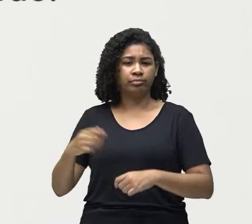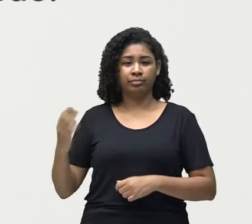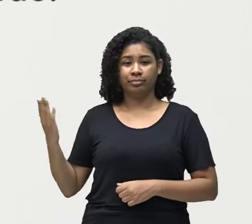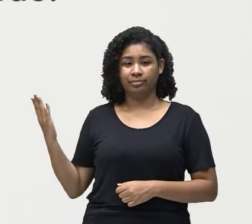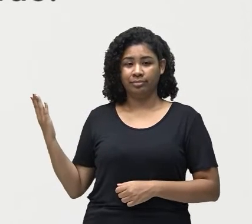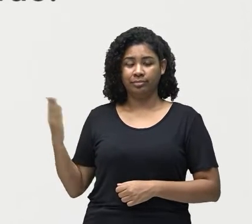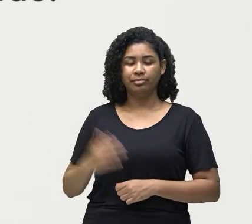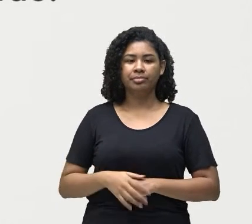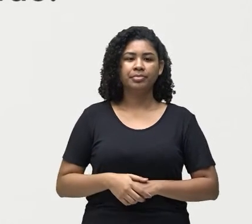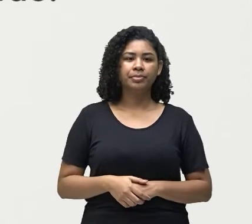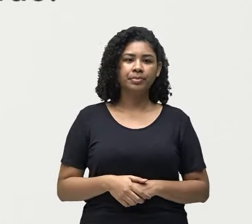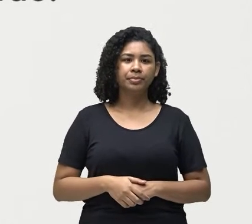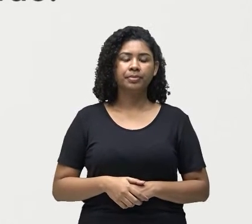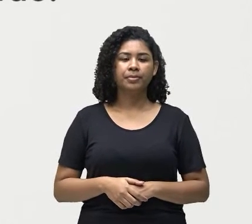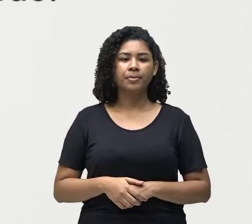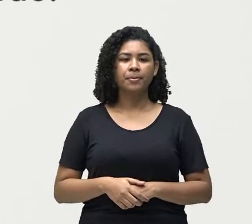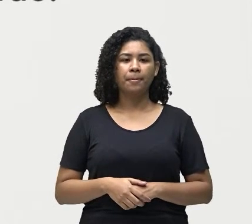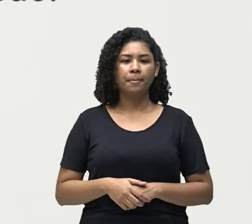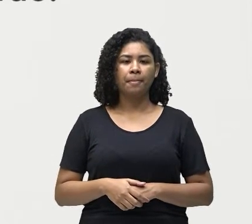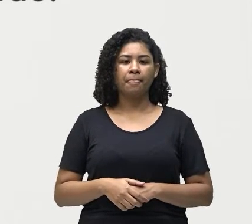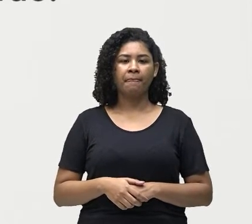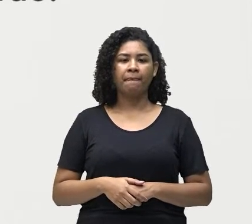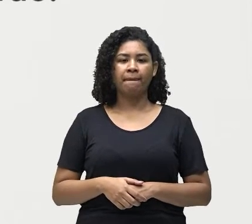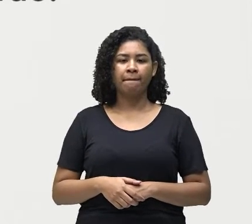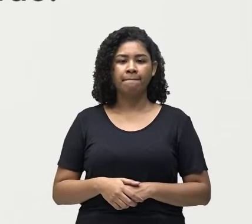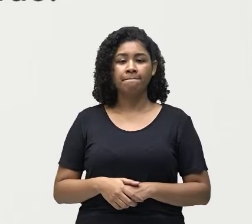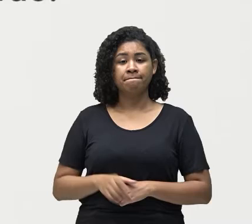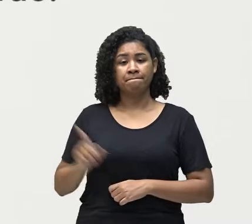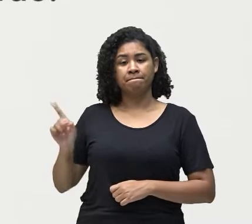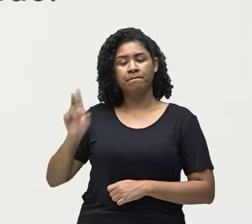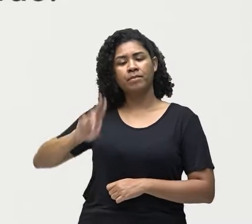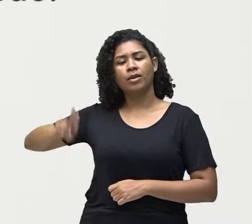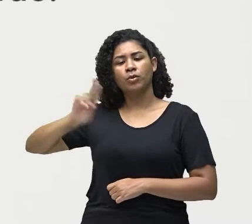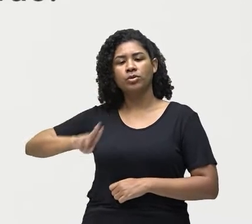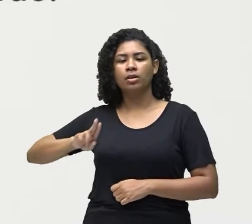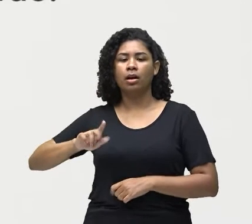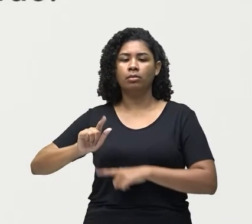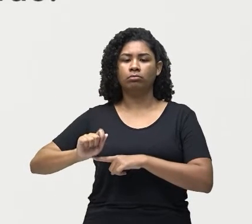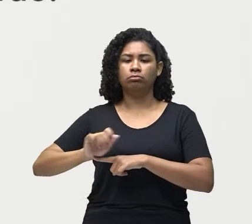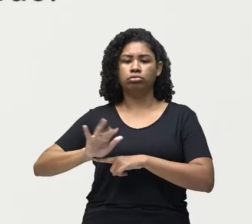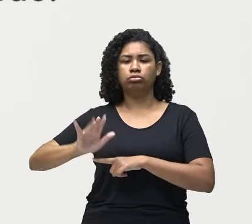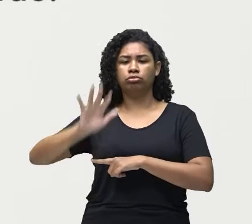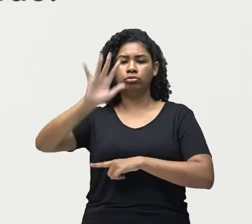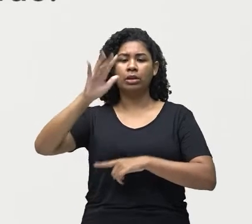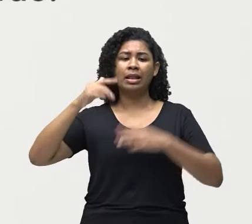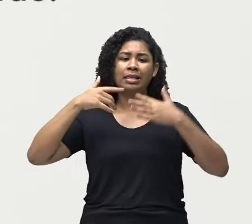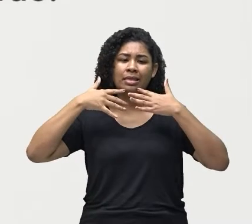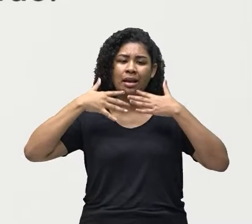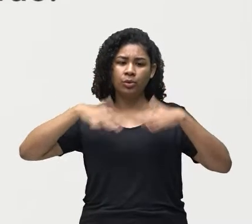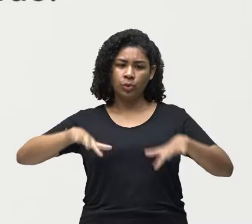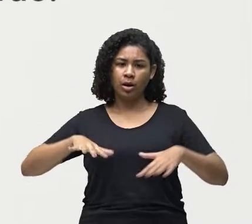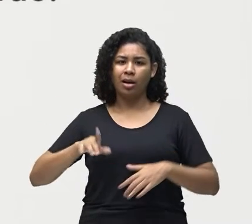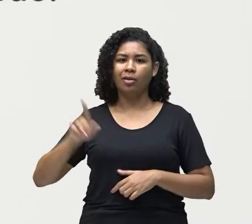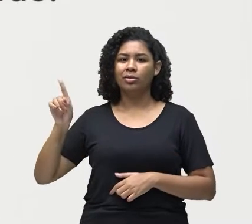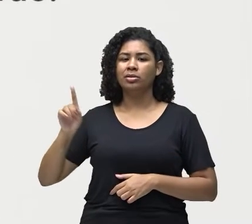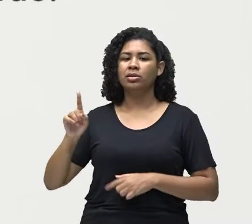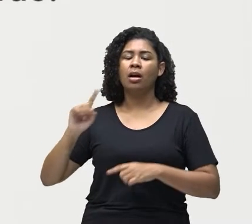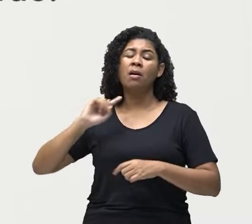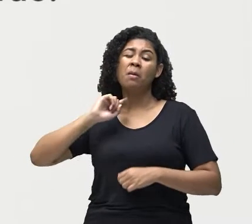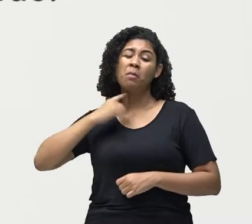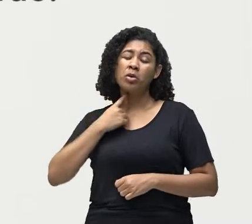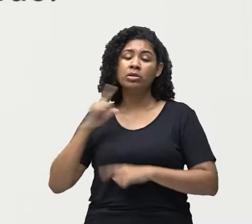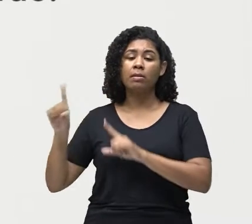térmica. Ela pode ser obtida através do gás natural, que é menos poluente do